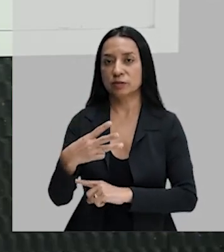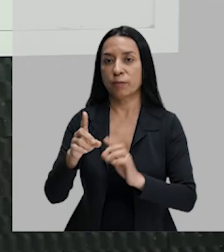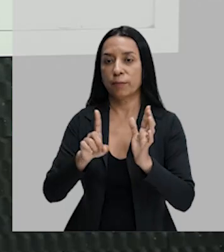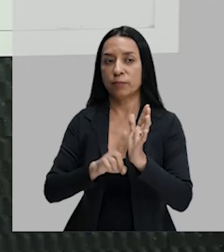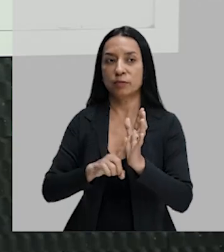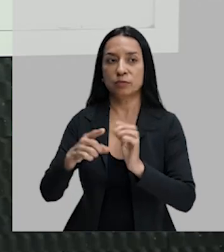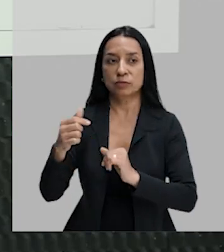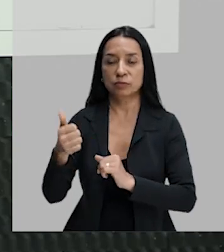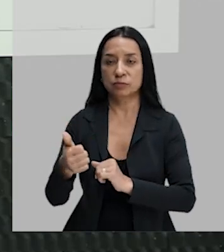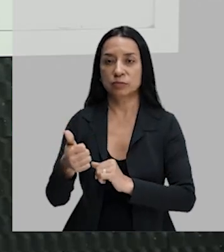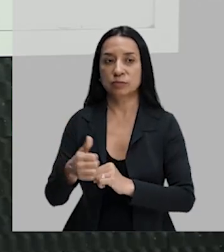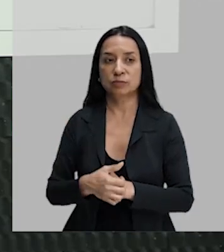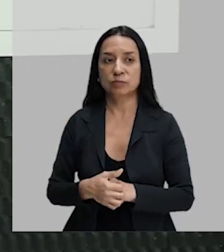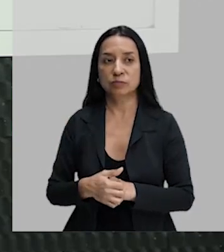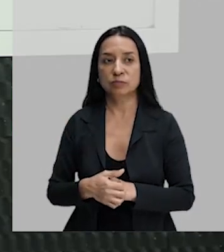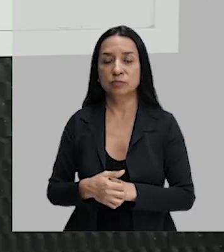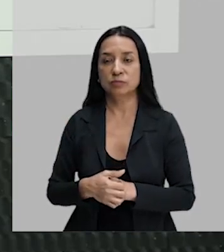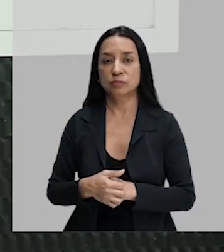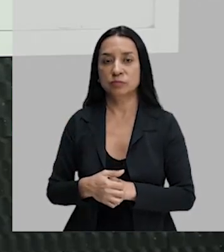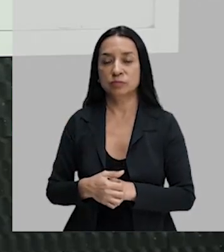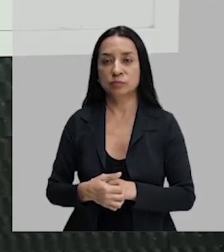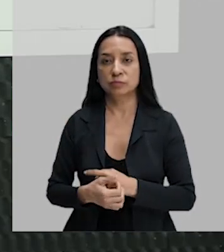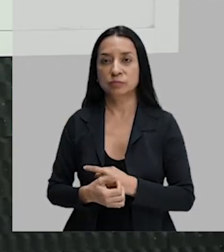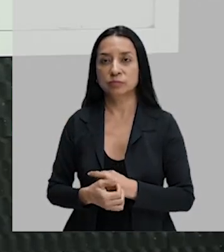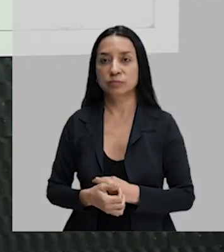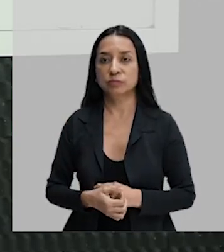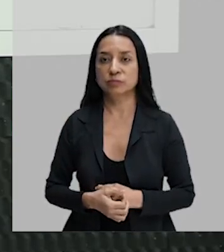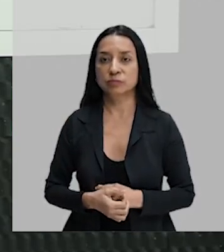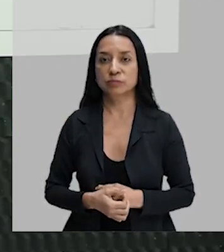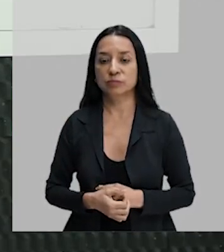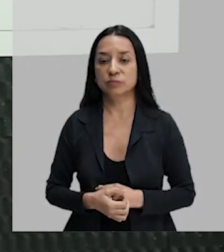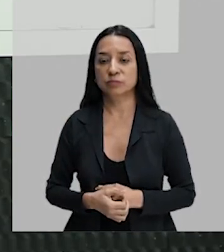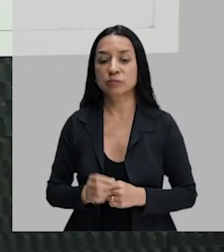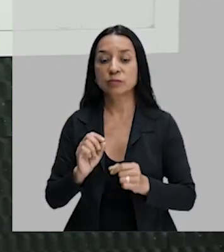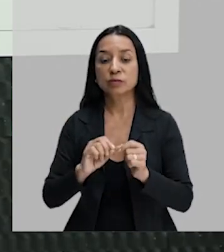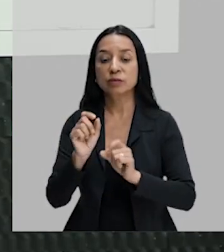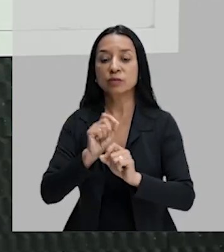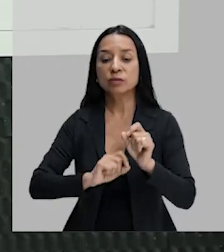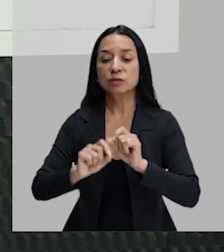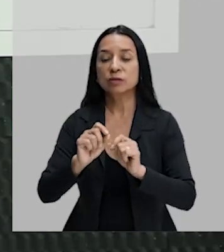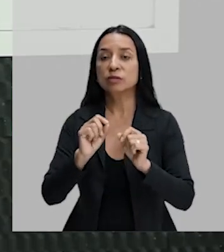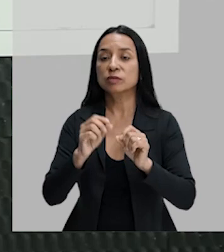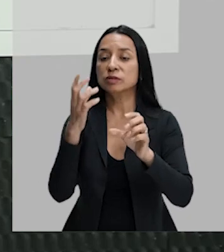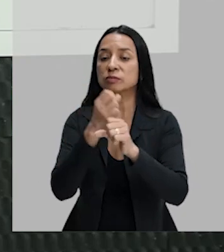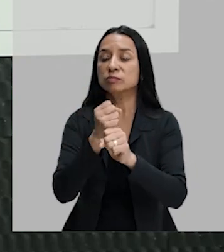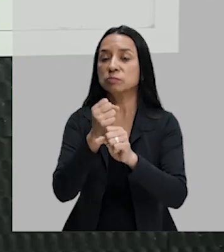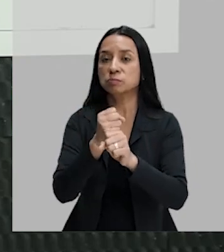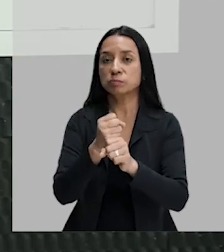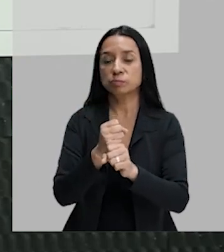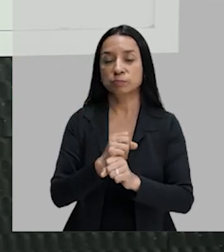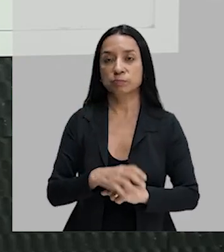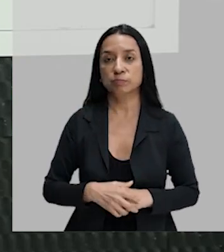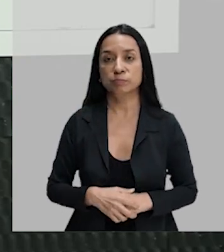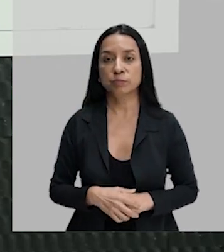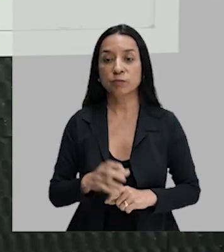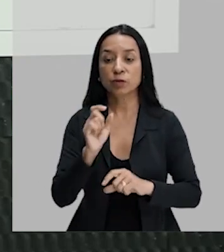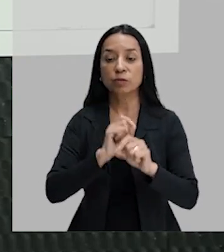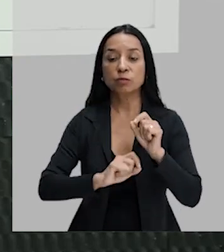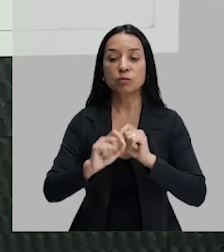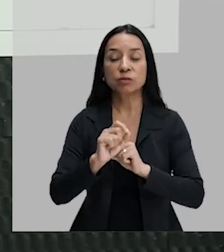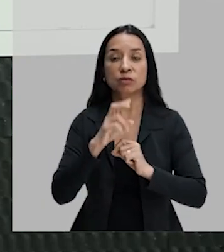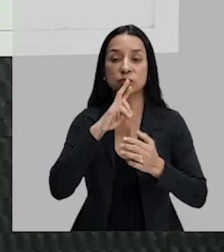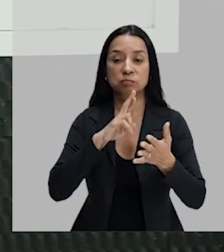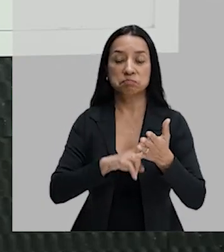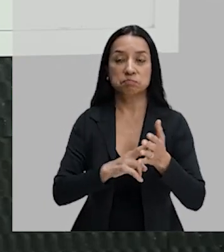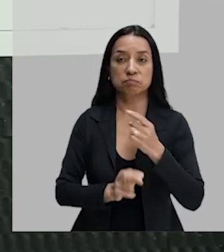um certo bom feito isso a gente vai fazer as contas né vamos ver o que que vai dar